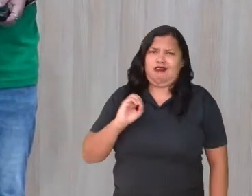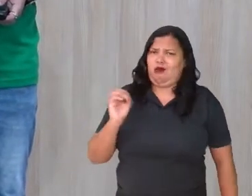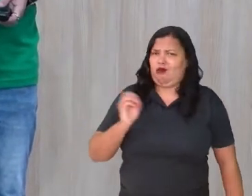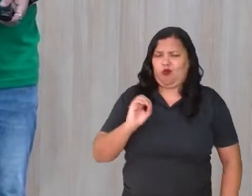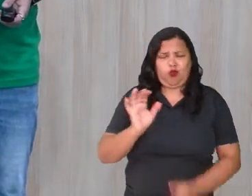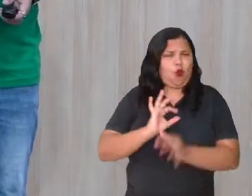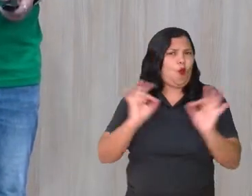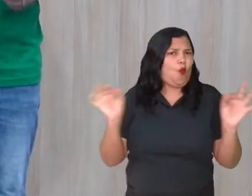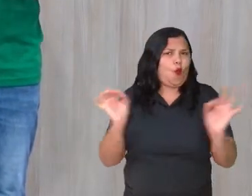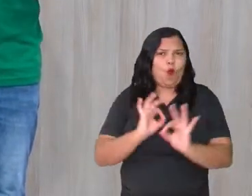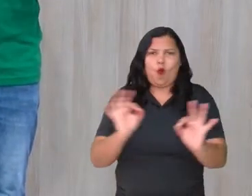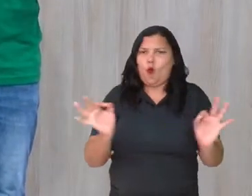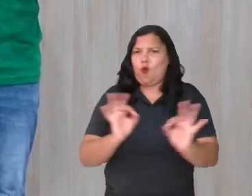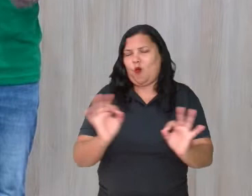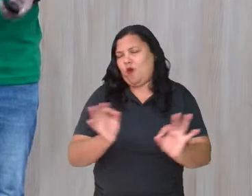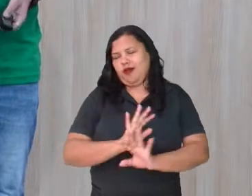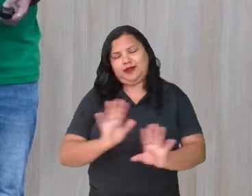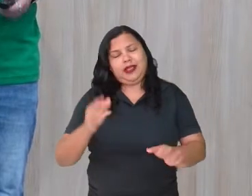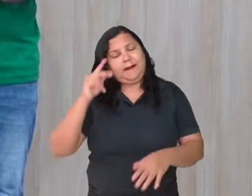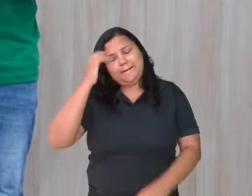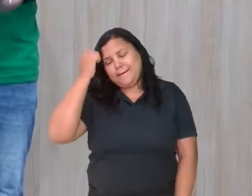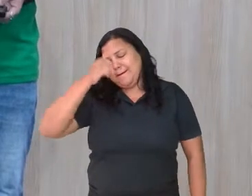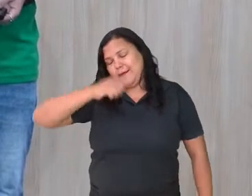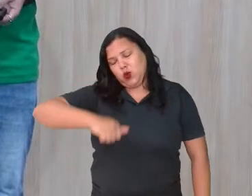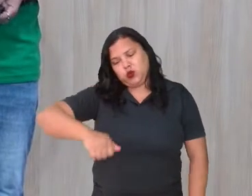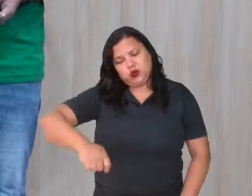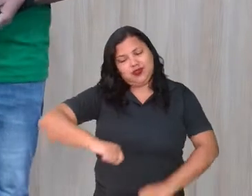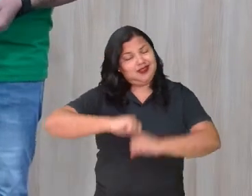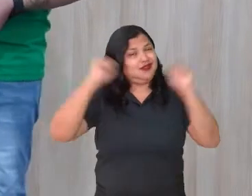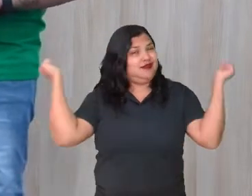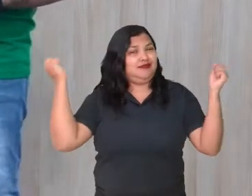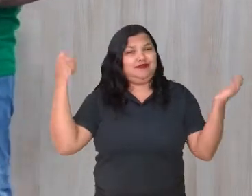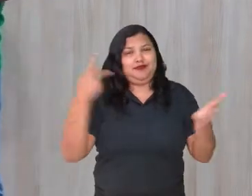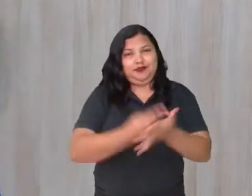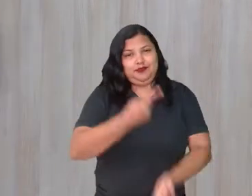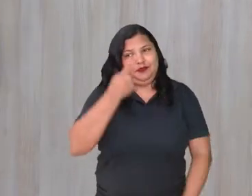chance disso acontecer, a gente muitas vezes fala dessa forma.